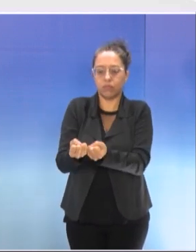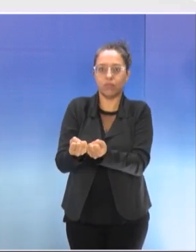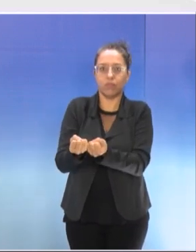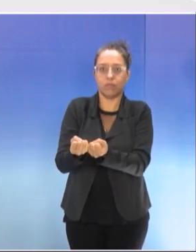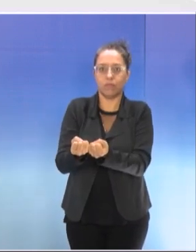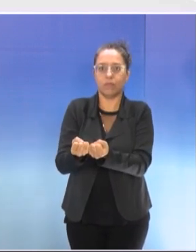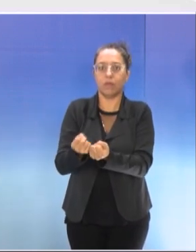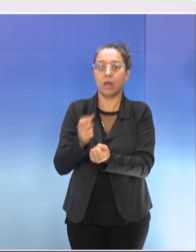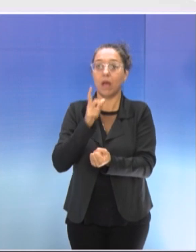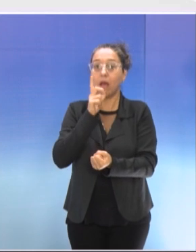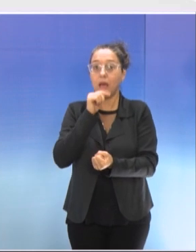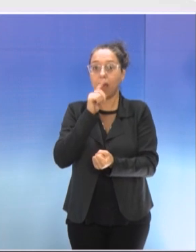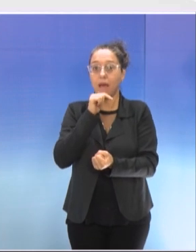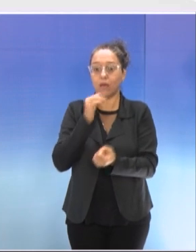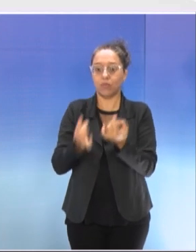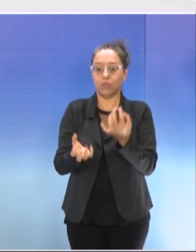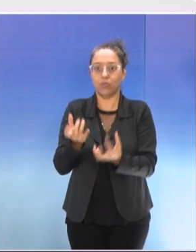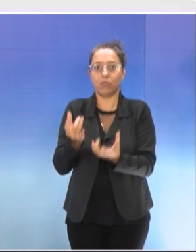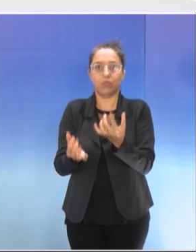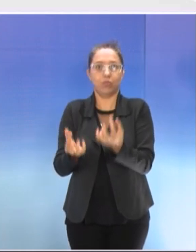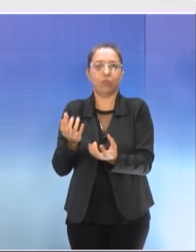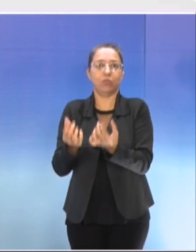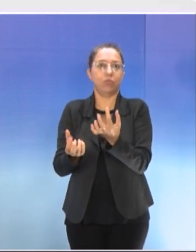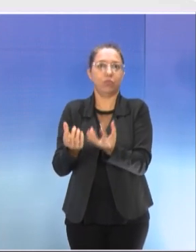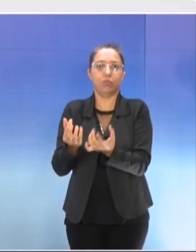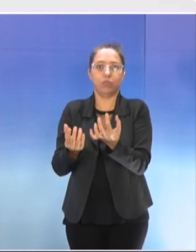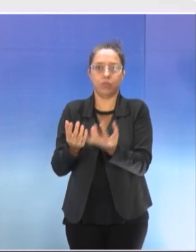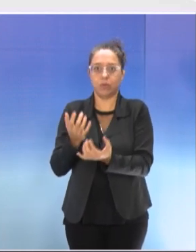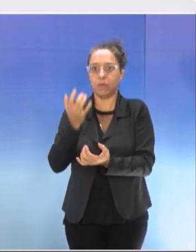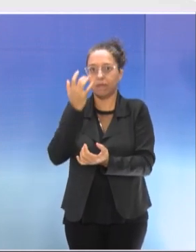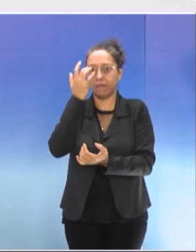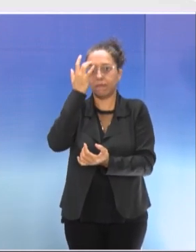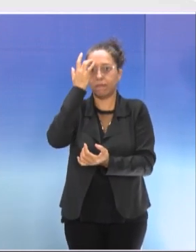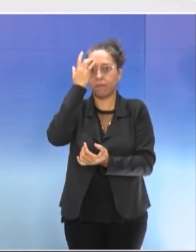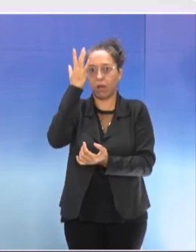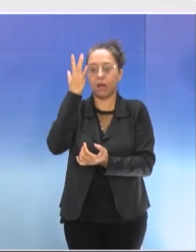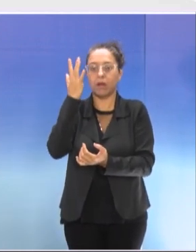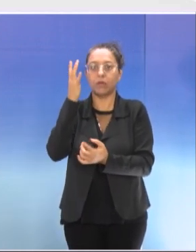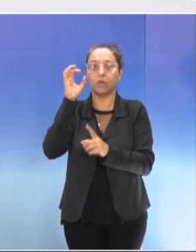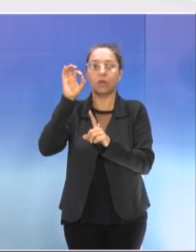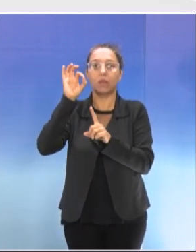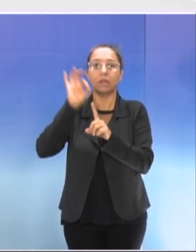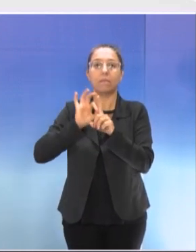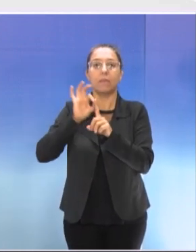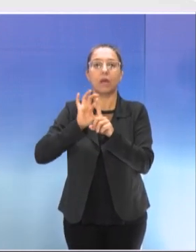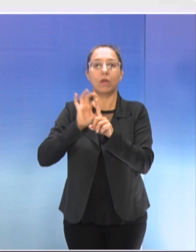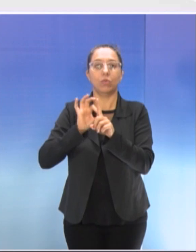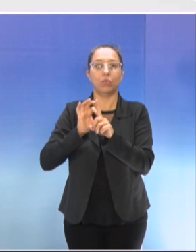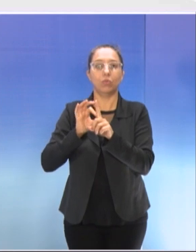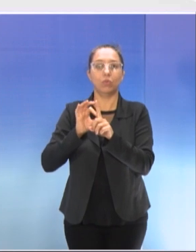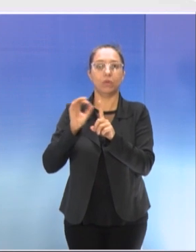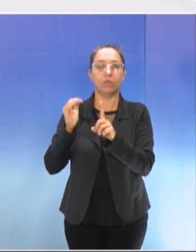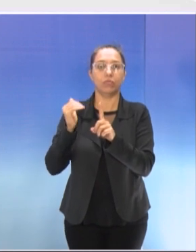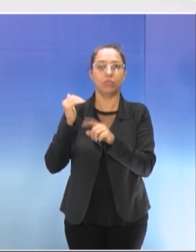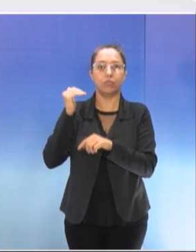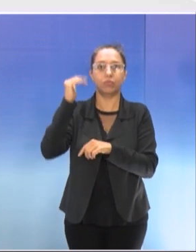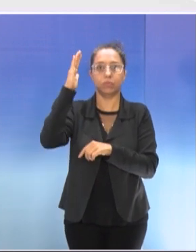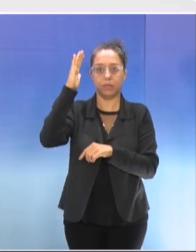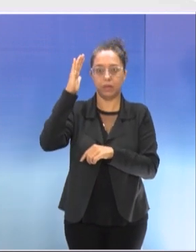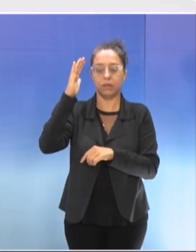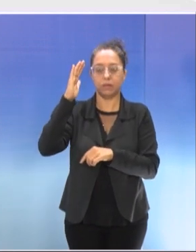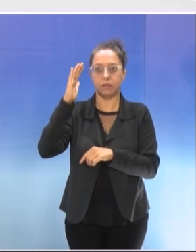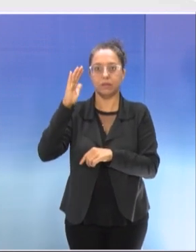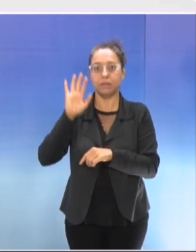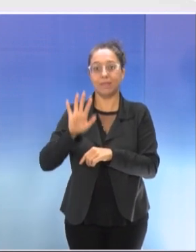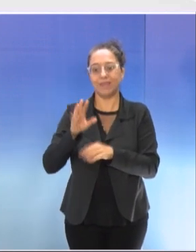a água ferve com facilidade. Para a água ferver, ela tem que chegar a temperatura alta e isso pode prejudicar